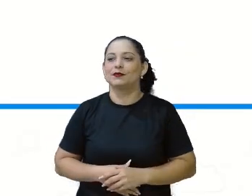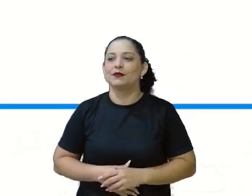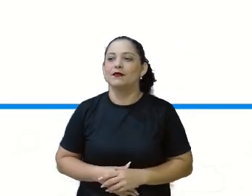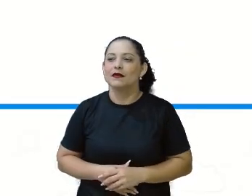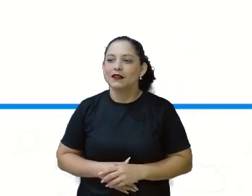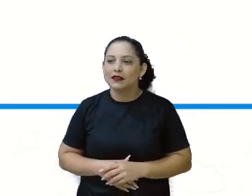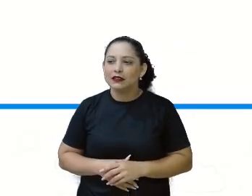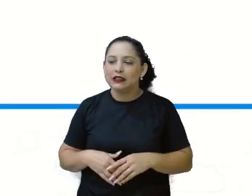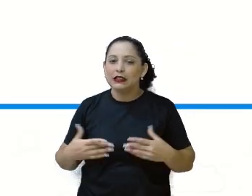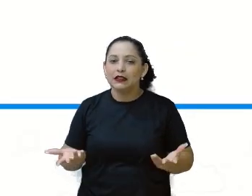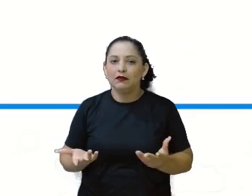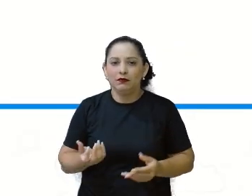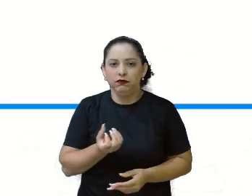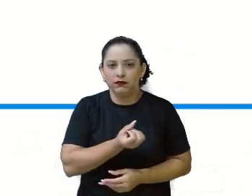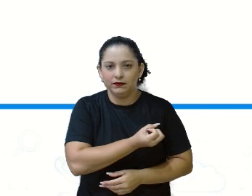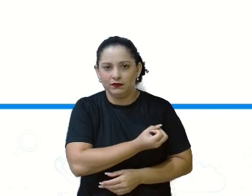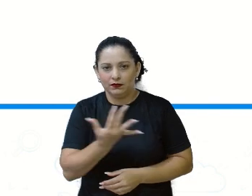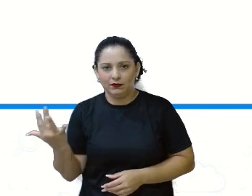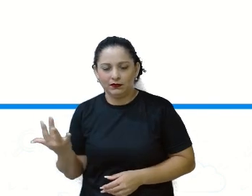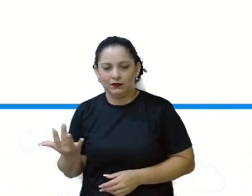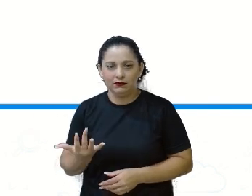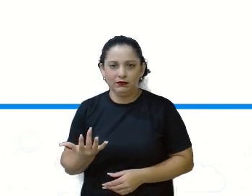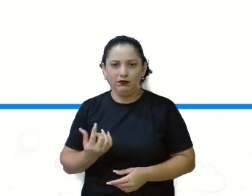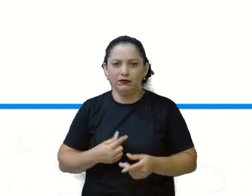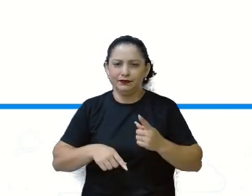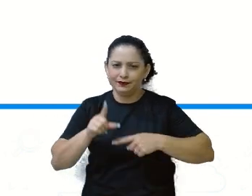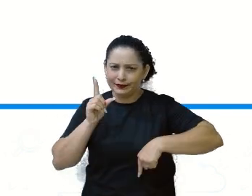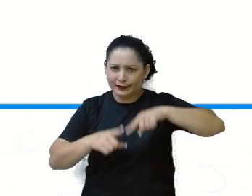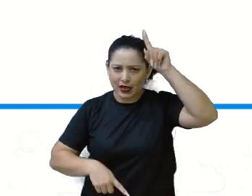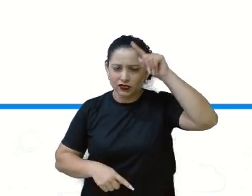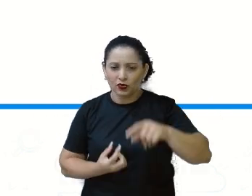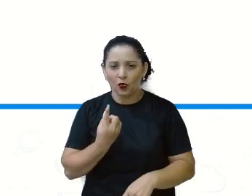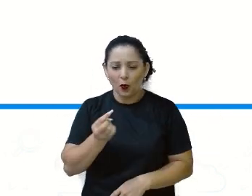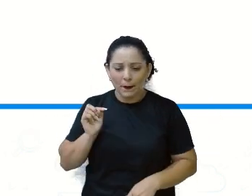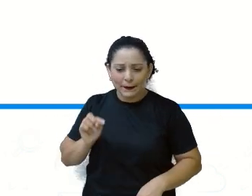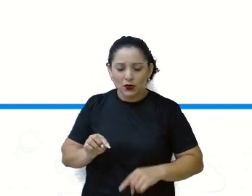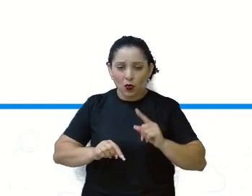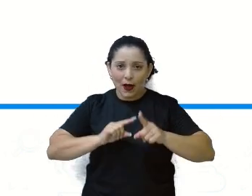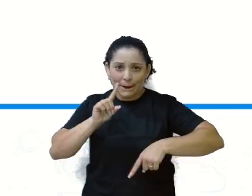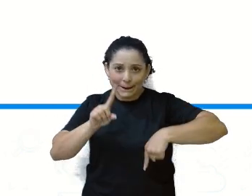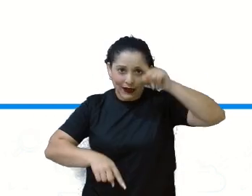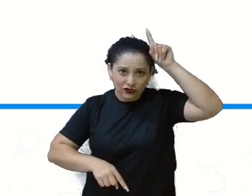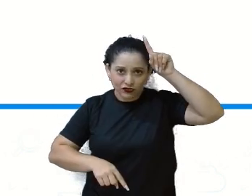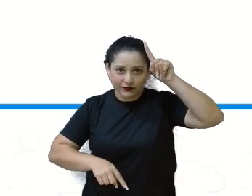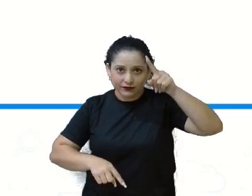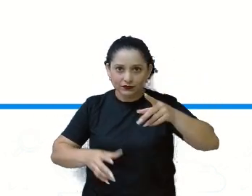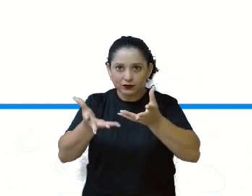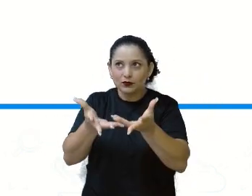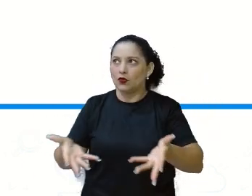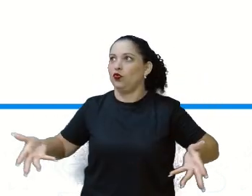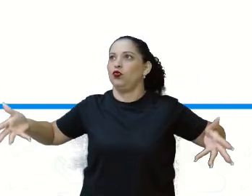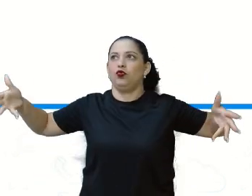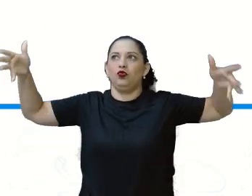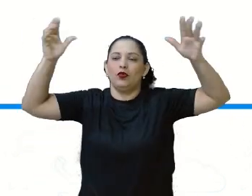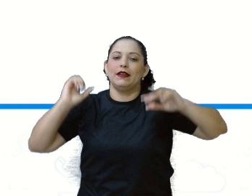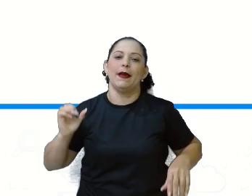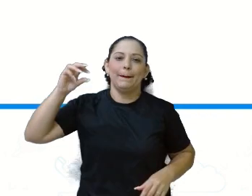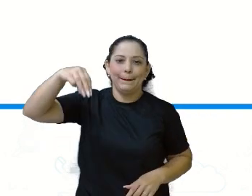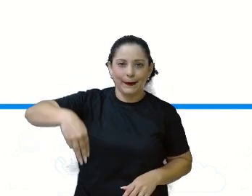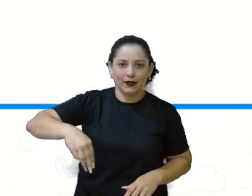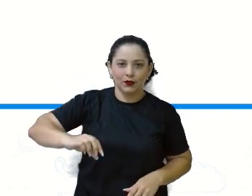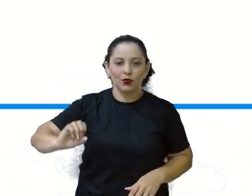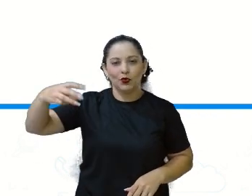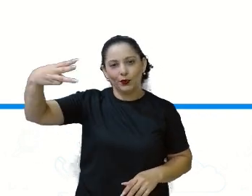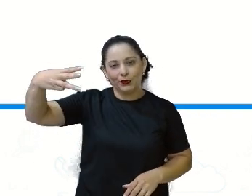de capacidades maiores que 1.000 litros, aí sim, eu entro com metro cúbico. Então, você já vai